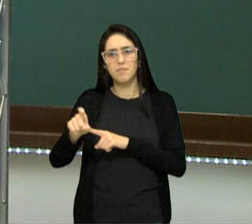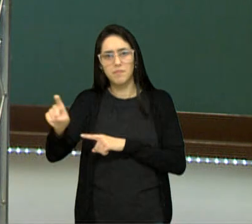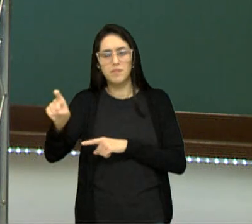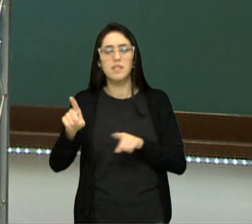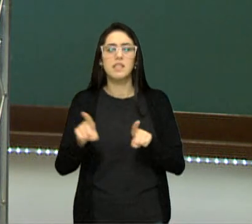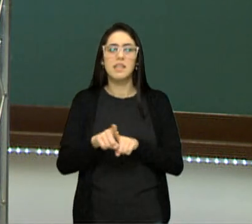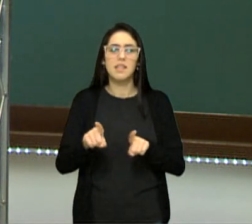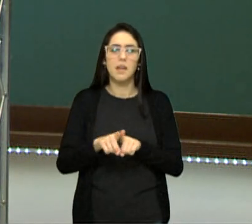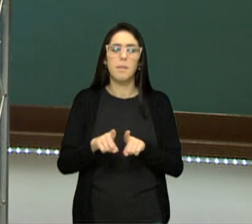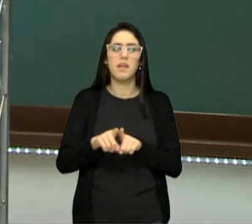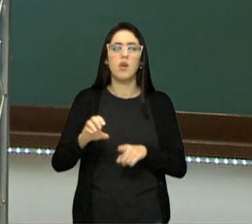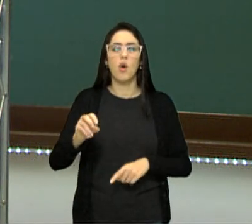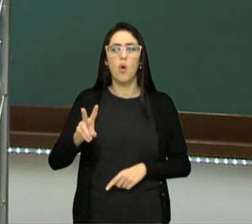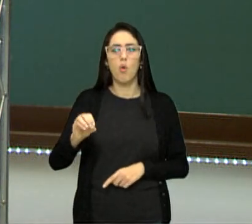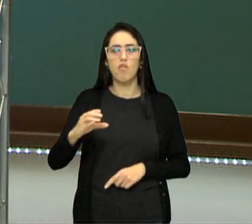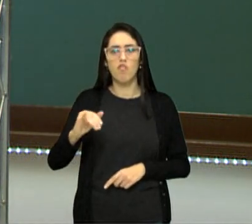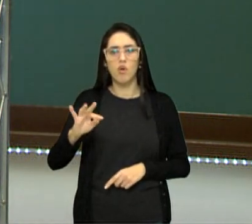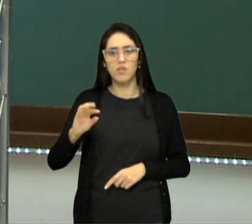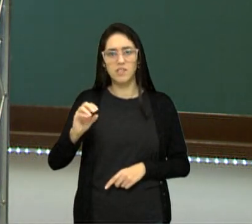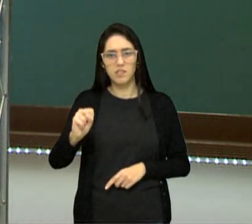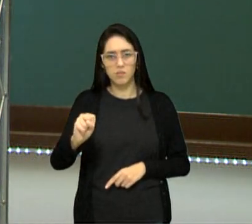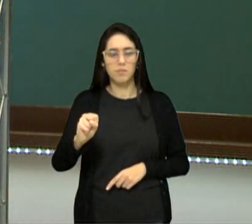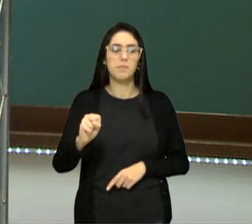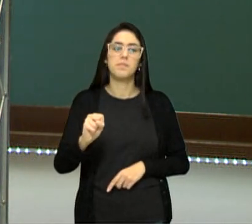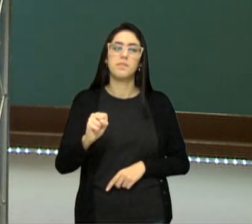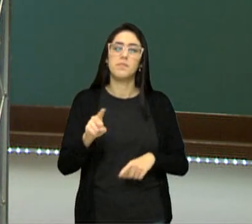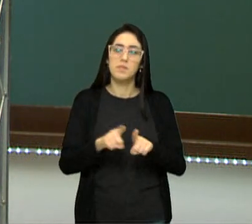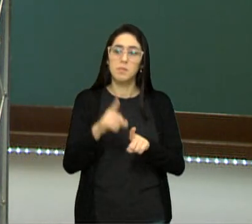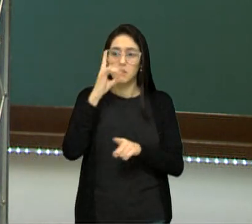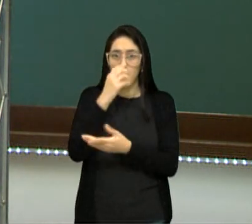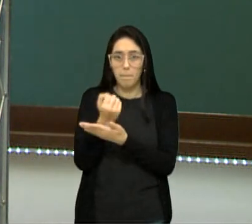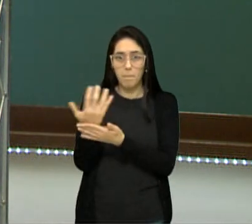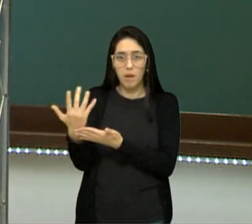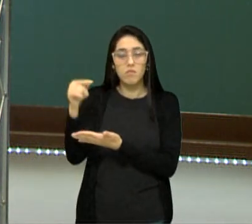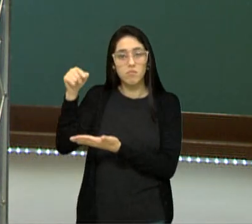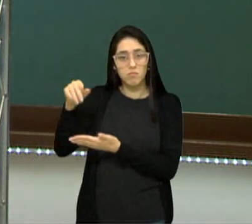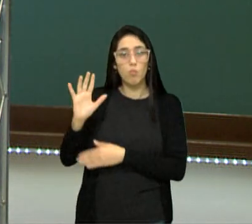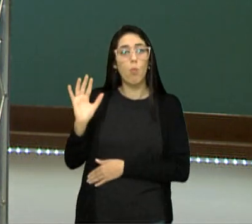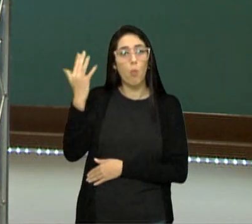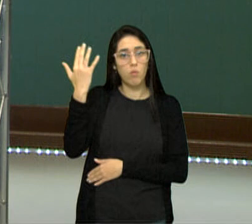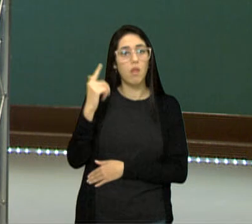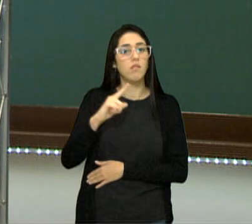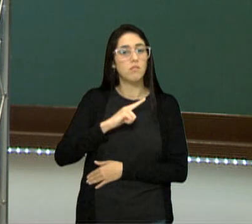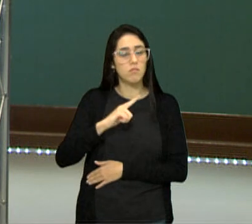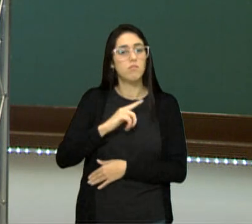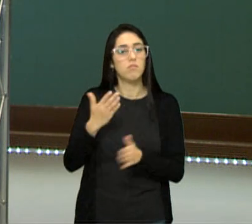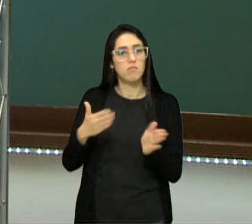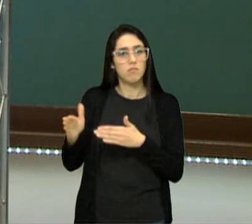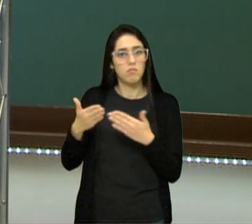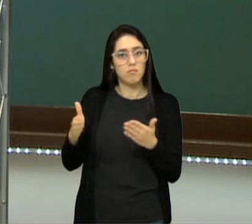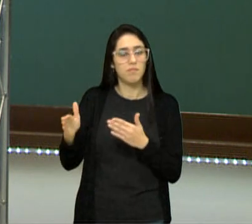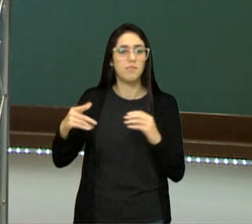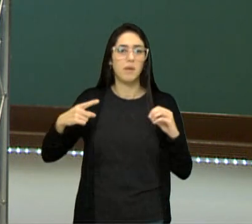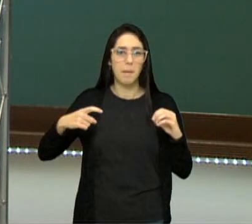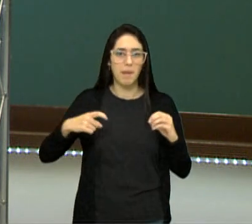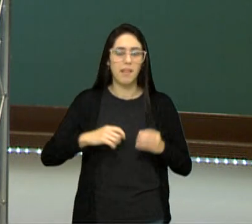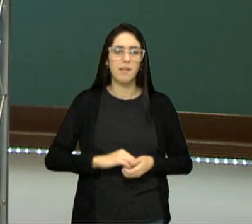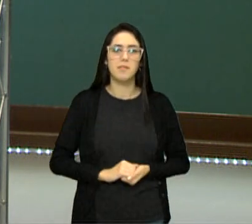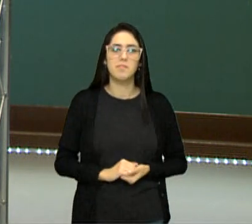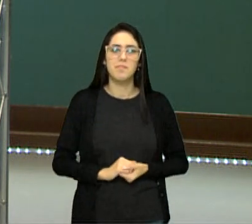Também nas plantas vai acontecer esses processos também, né? A gente vai ver a produção desses gametas e tudo